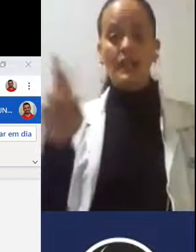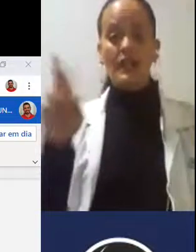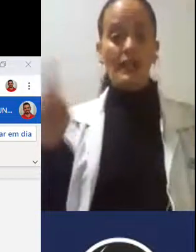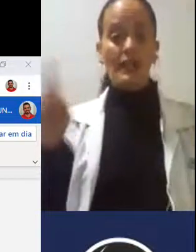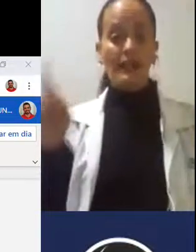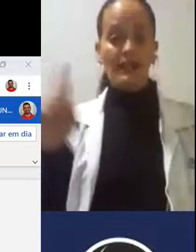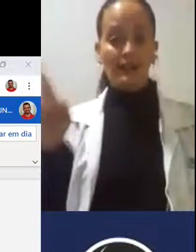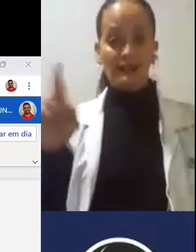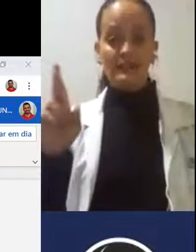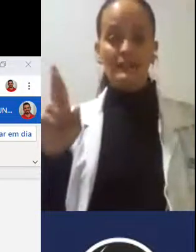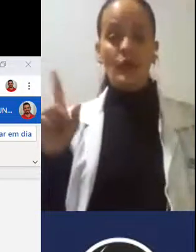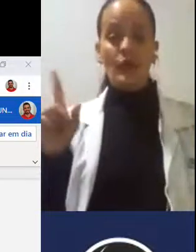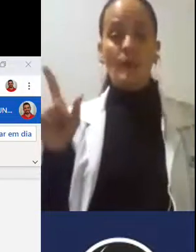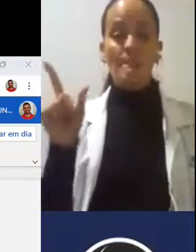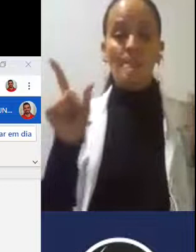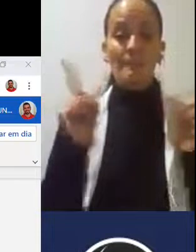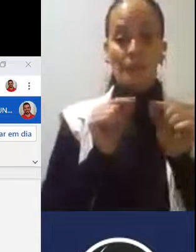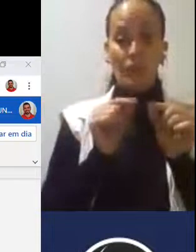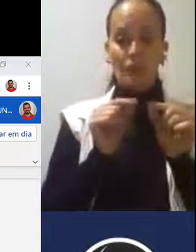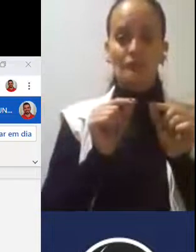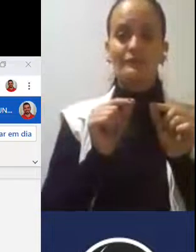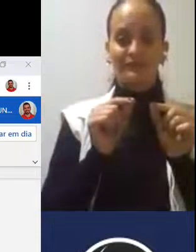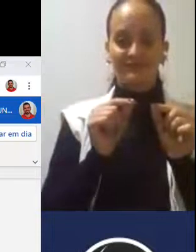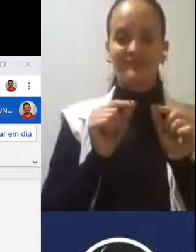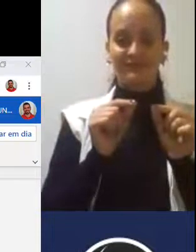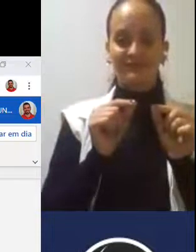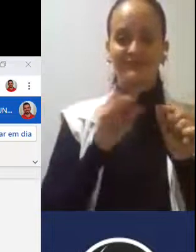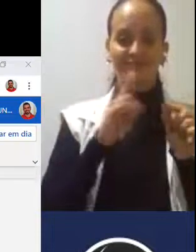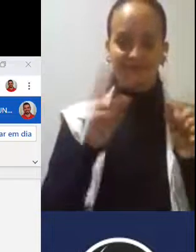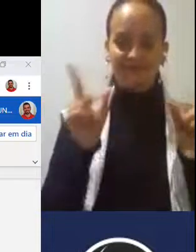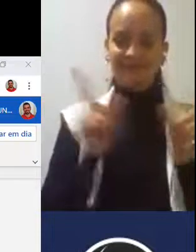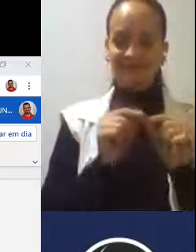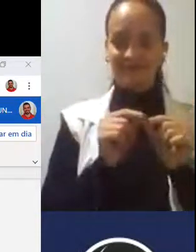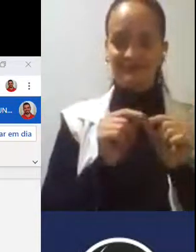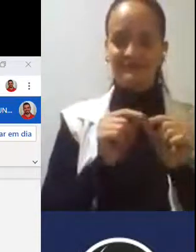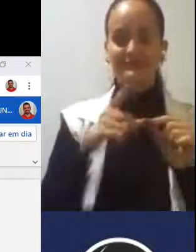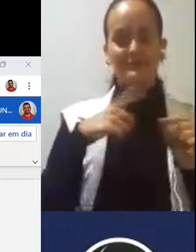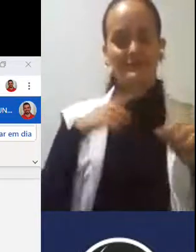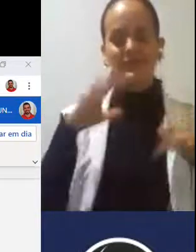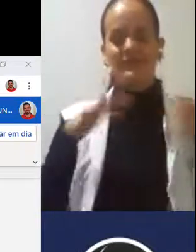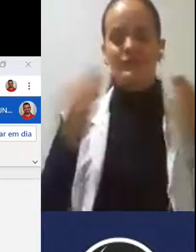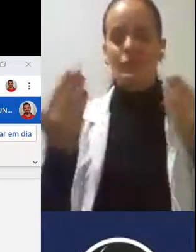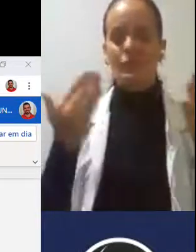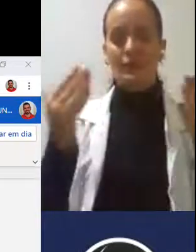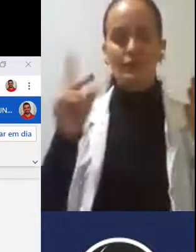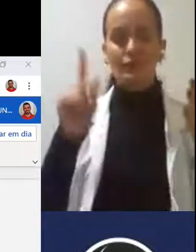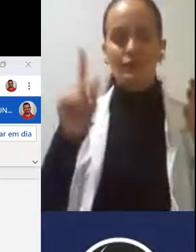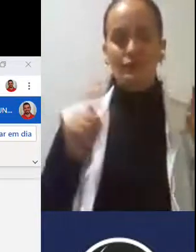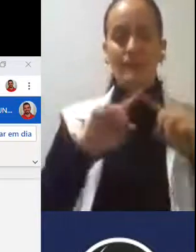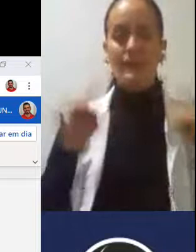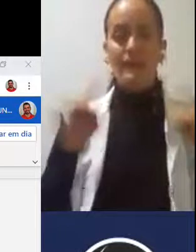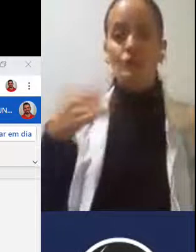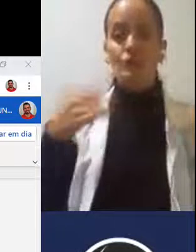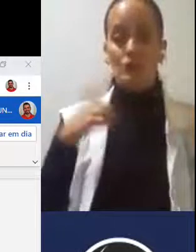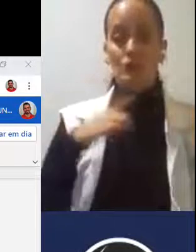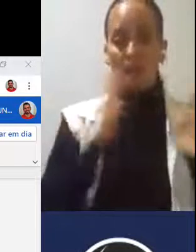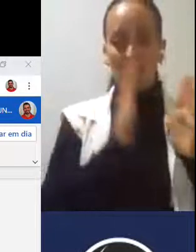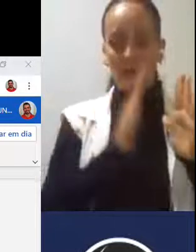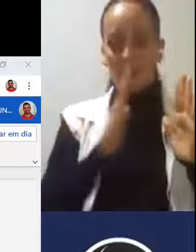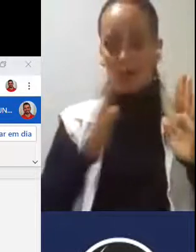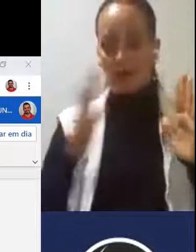deu menor do que a menor resistência. Como aqui são todos iguais, não tem como comparar. Mas quando a gente tem a ligação em paralelo,